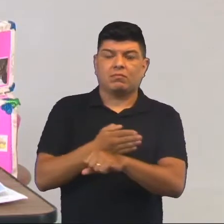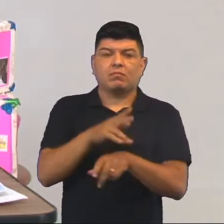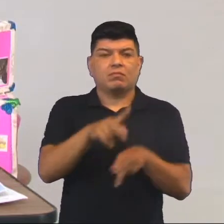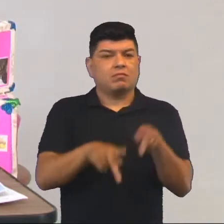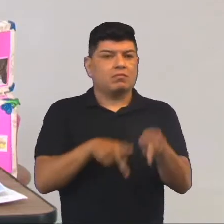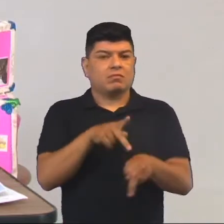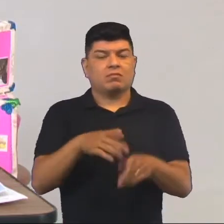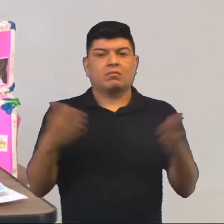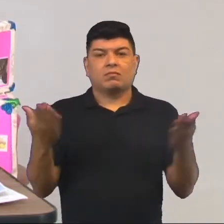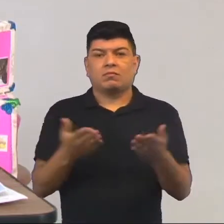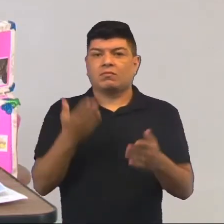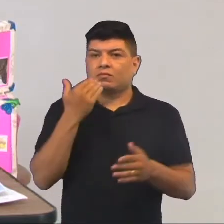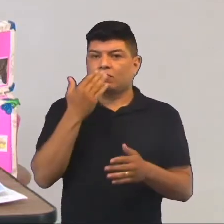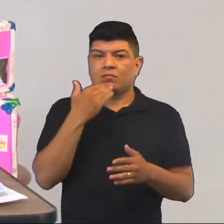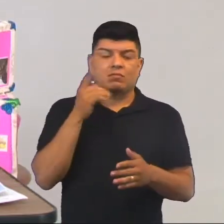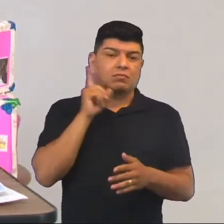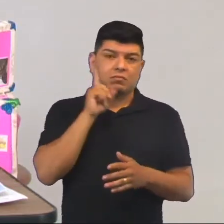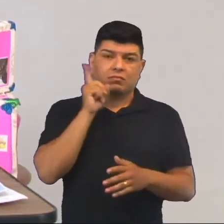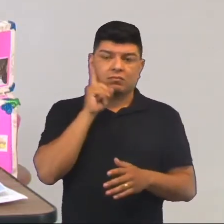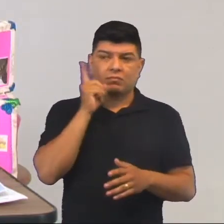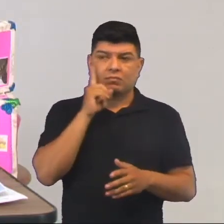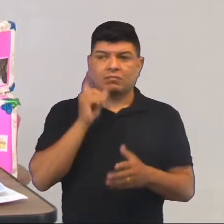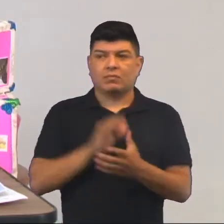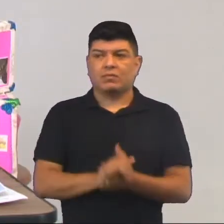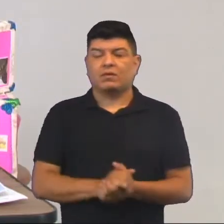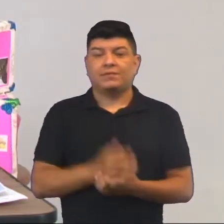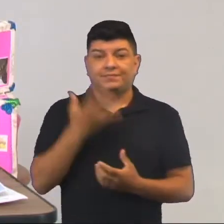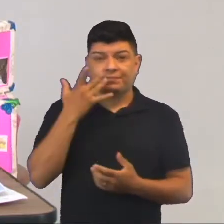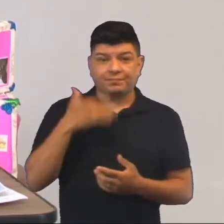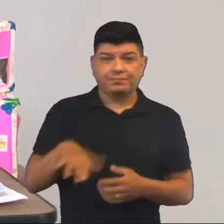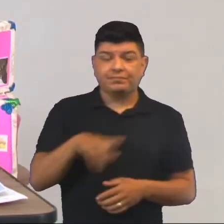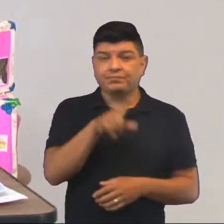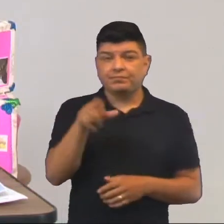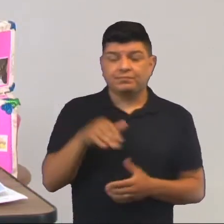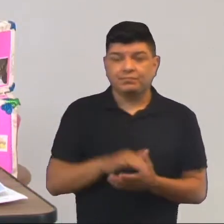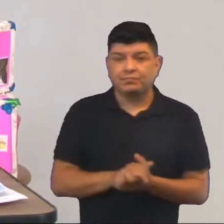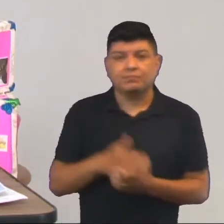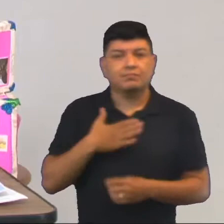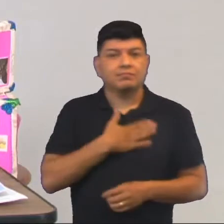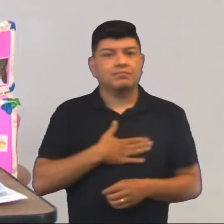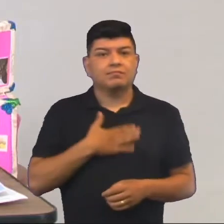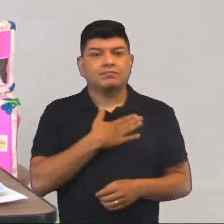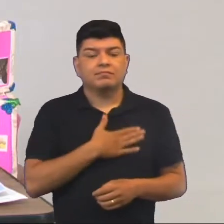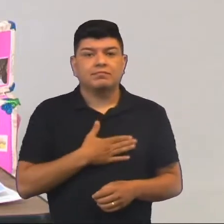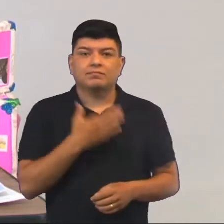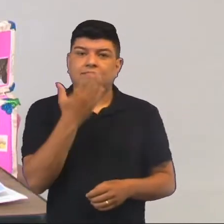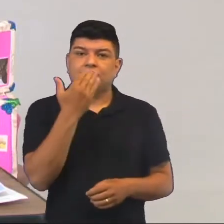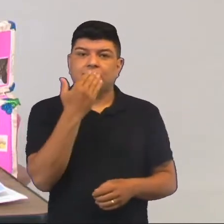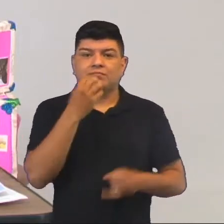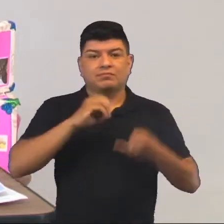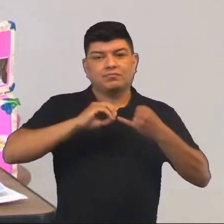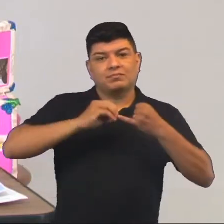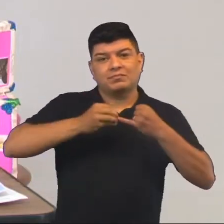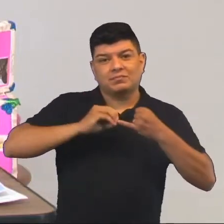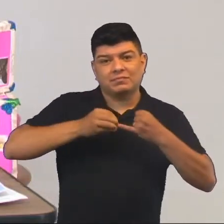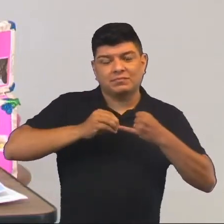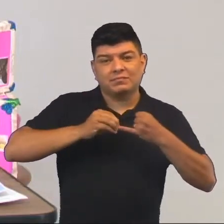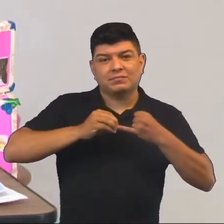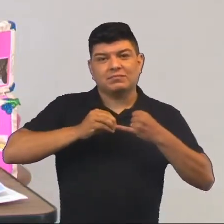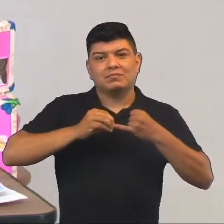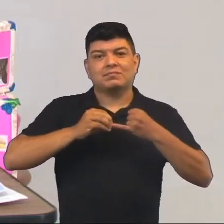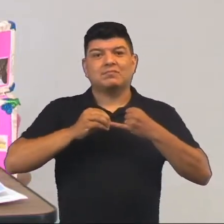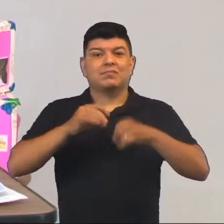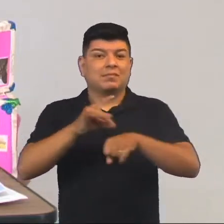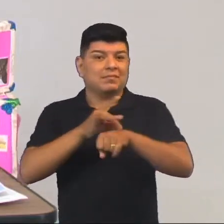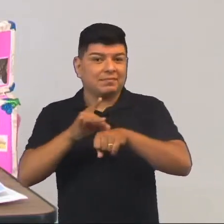povo, que hoje nós consumimos no nosso dia a dia. Crianças, quem aí gosta de comer feijão? E